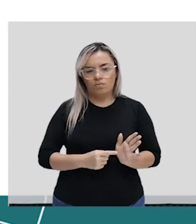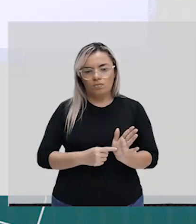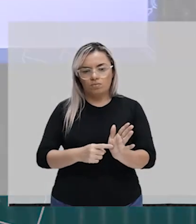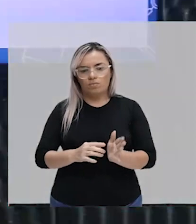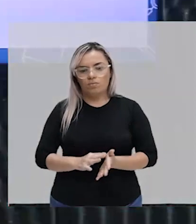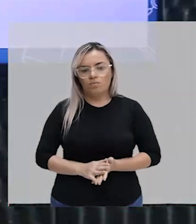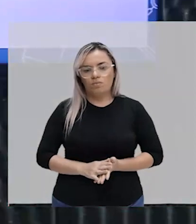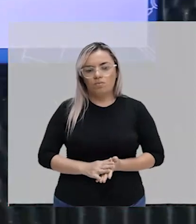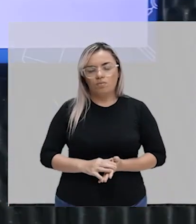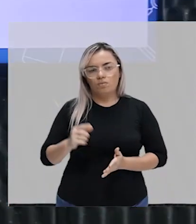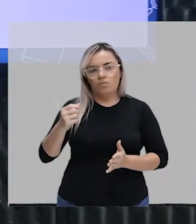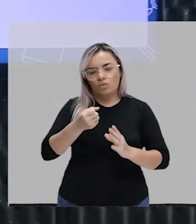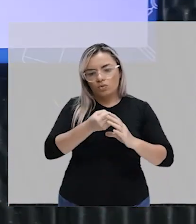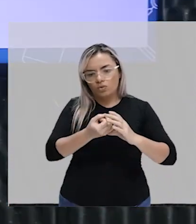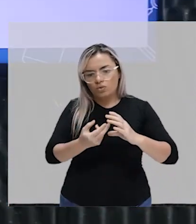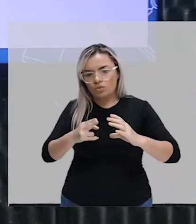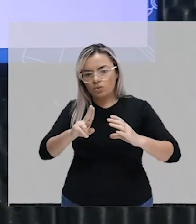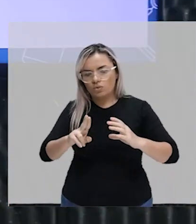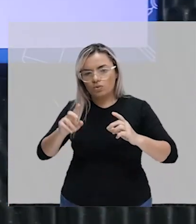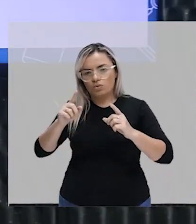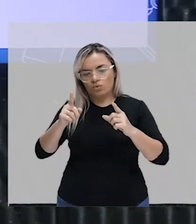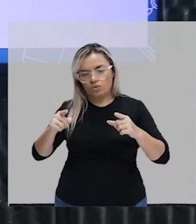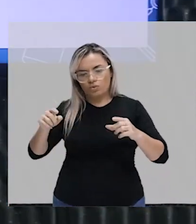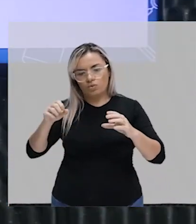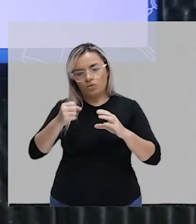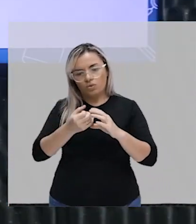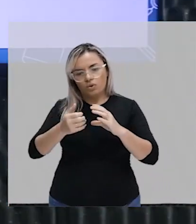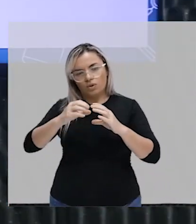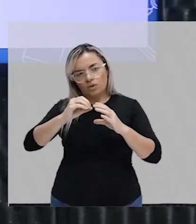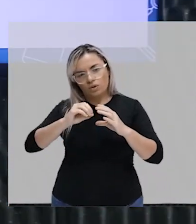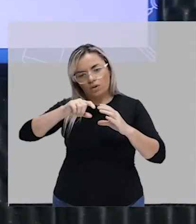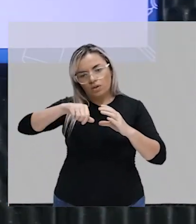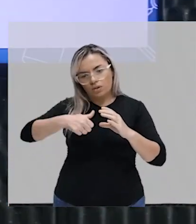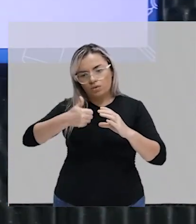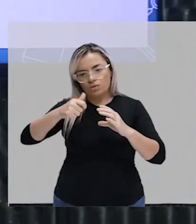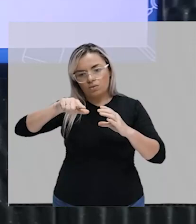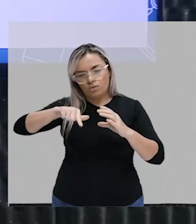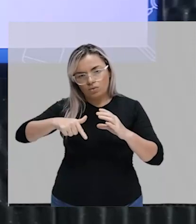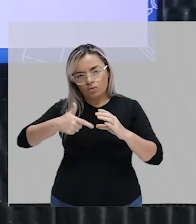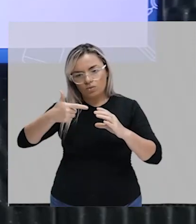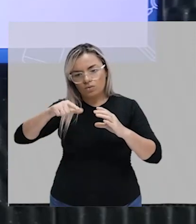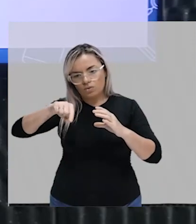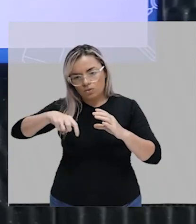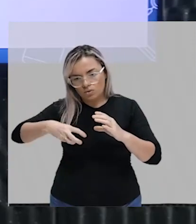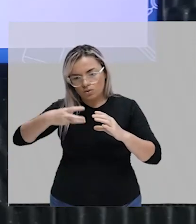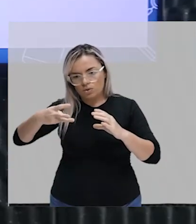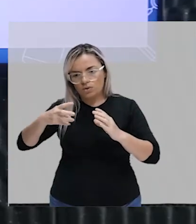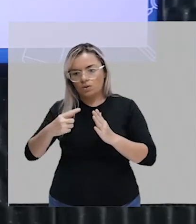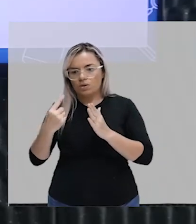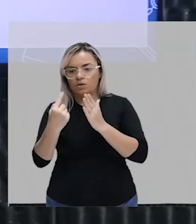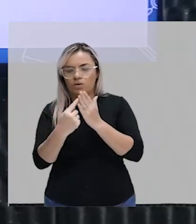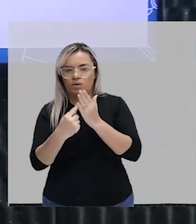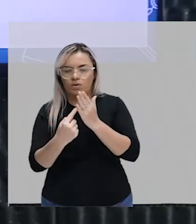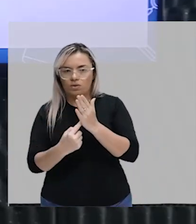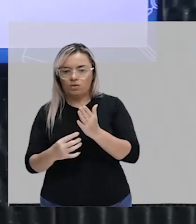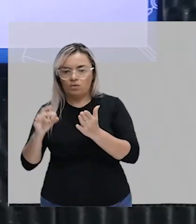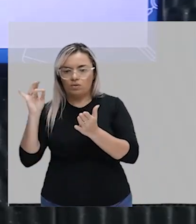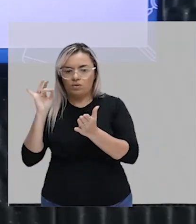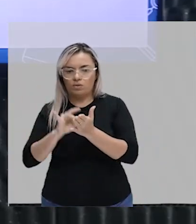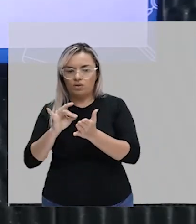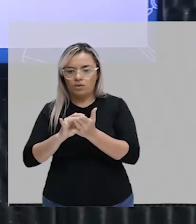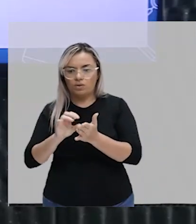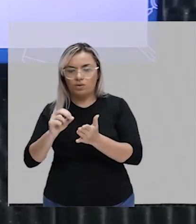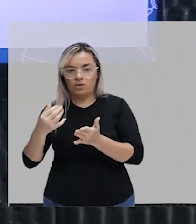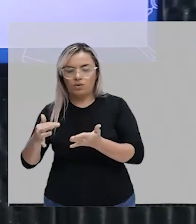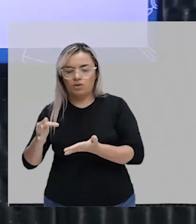o conjunto U, formado pelos elementos 0, 1, 2 e 3, mais uma vez eu preciso classificar, né, em verdadeiro ou falso, só